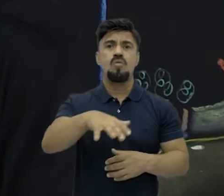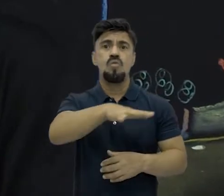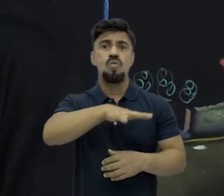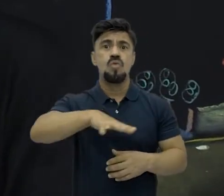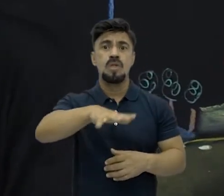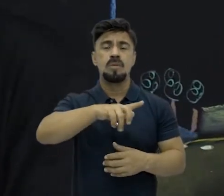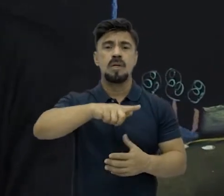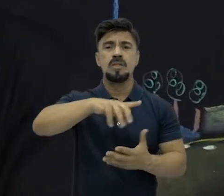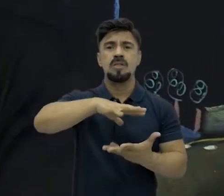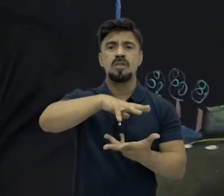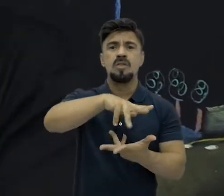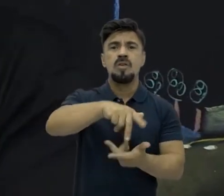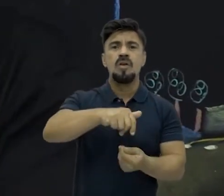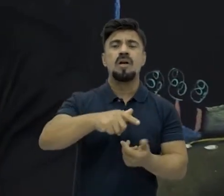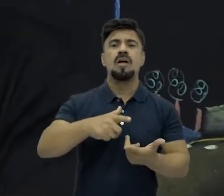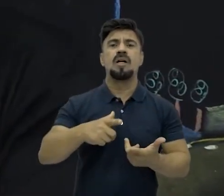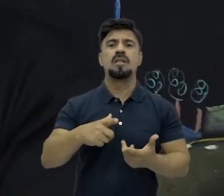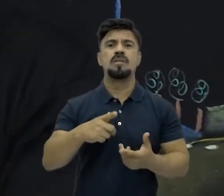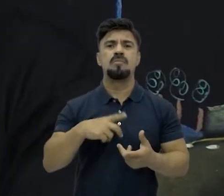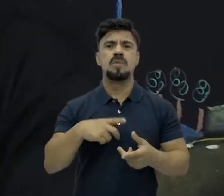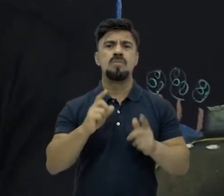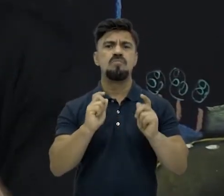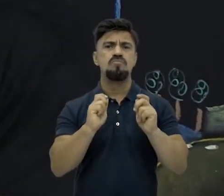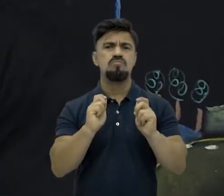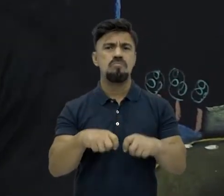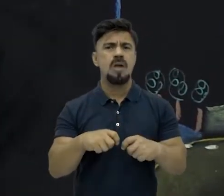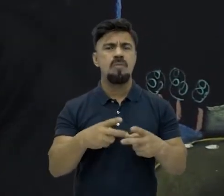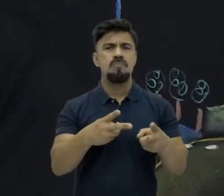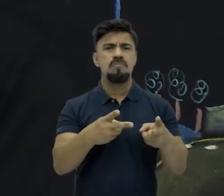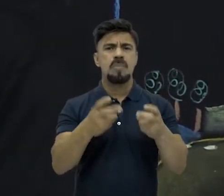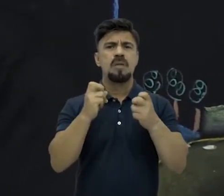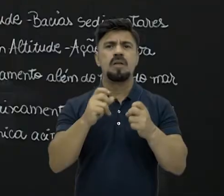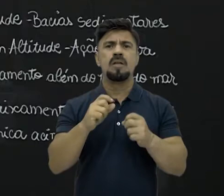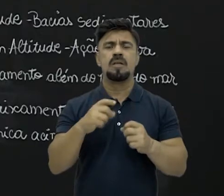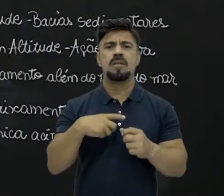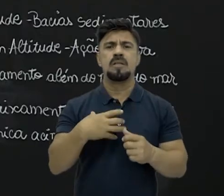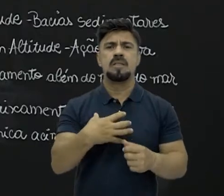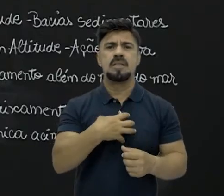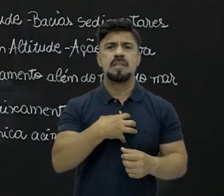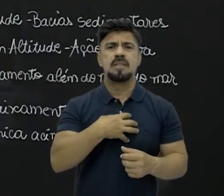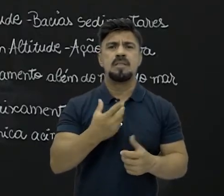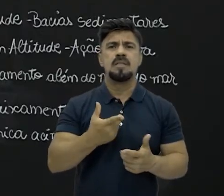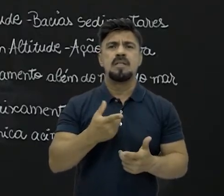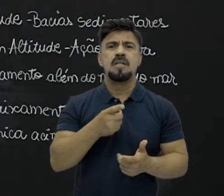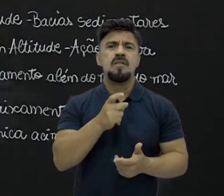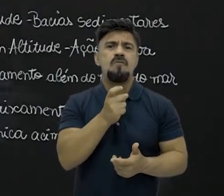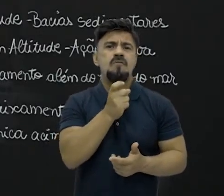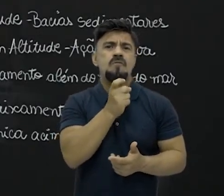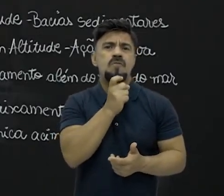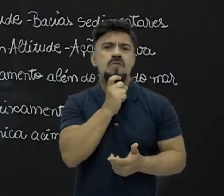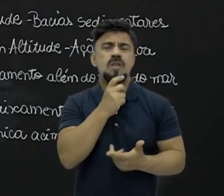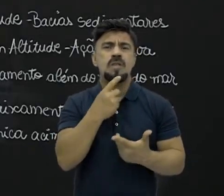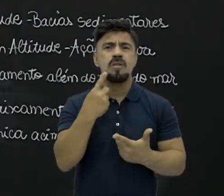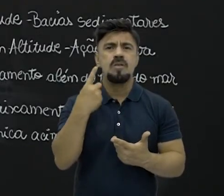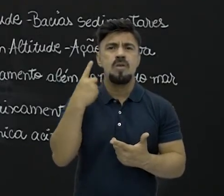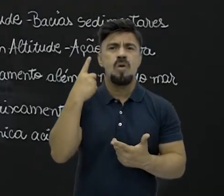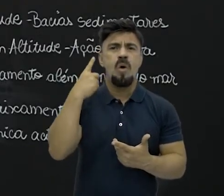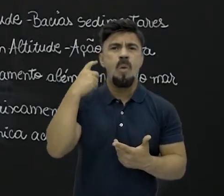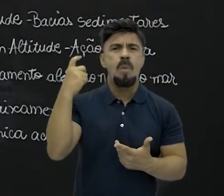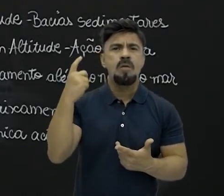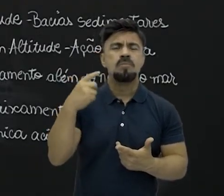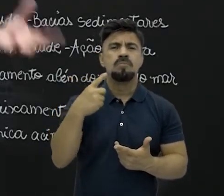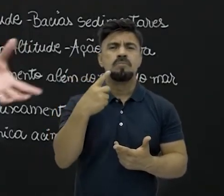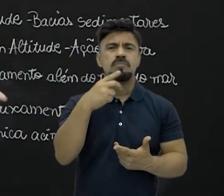qual nós conseguimos ver e em outro sentido a gente consegue sentir frio, o barulho, o